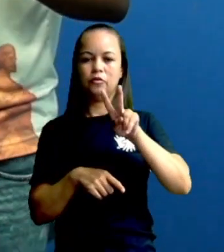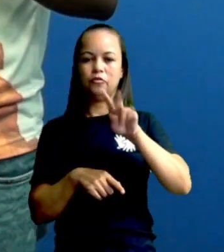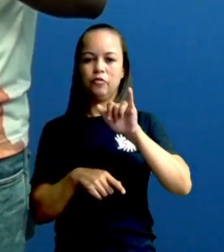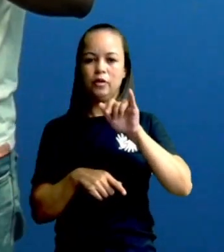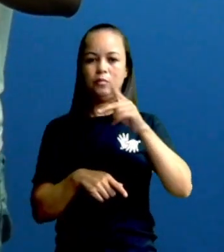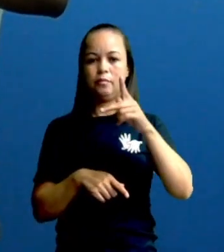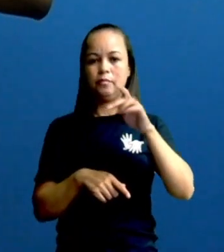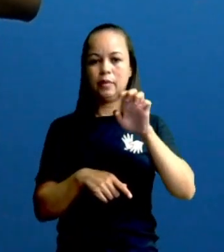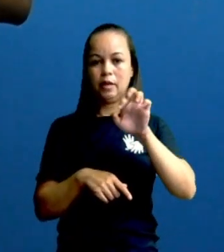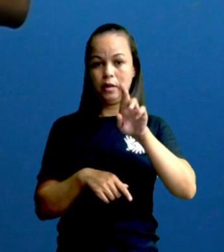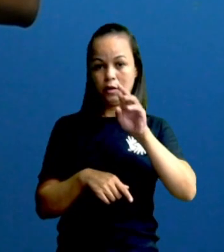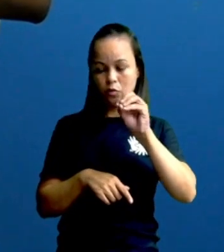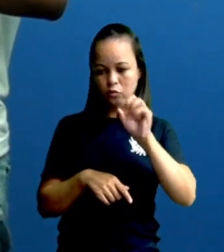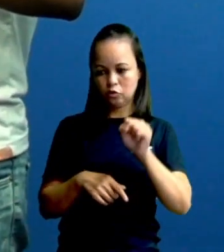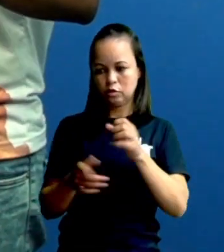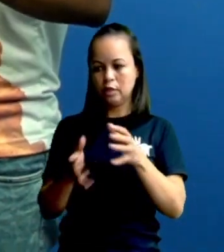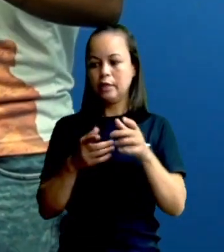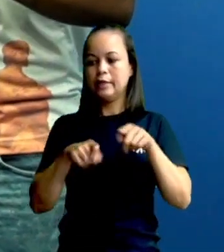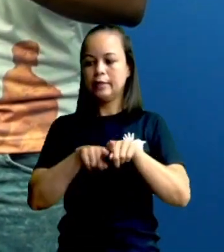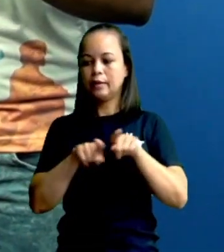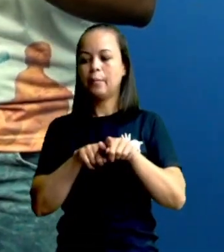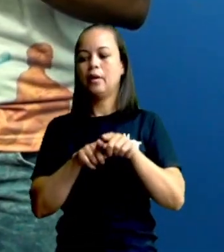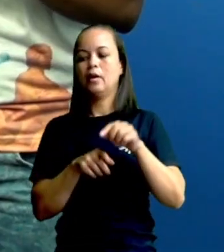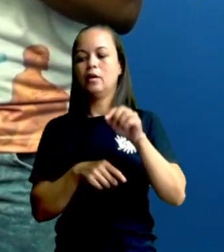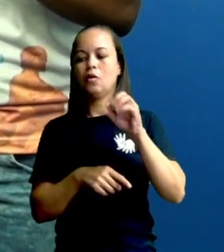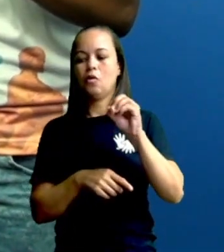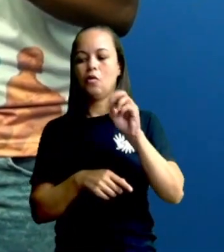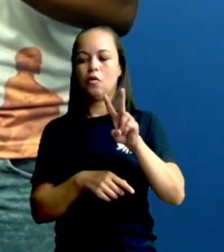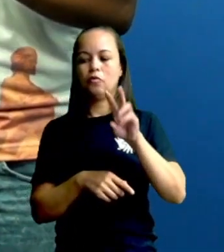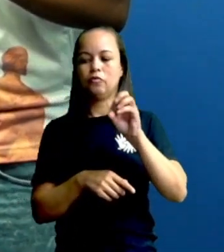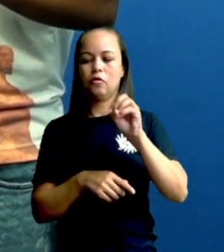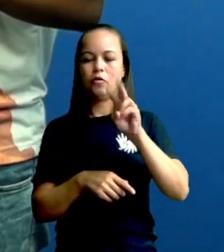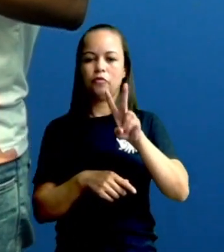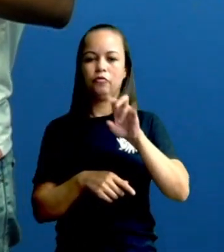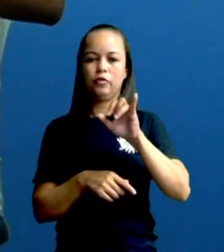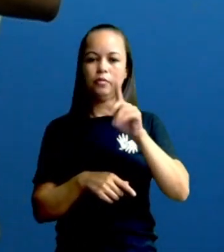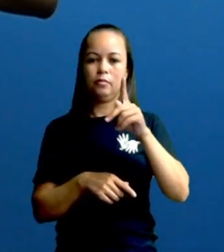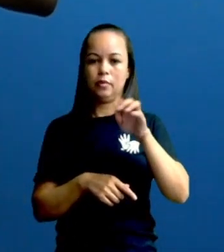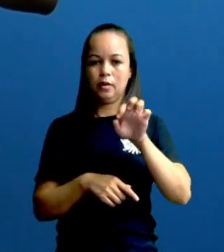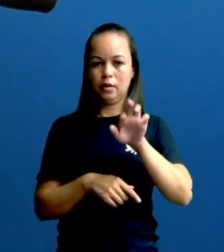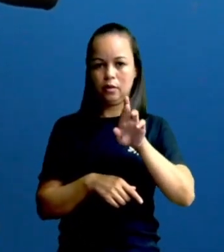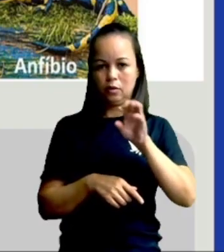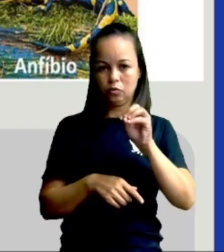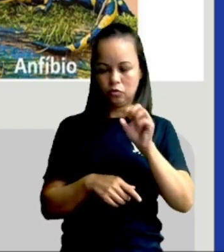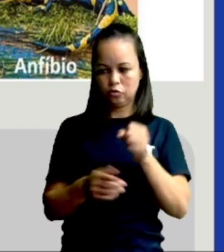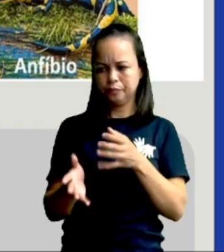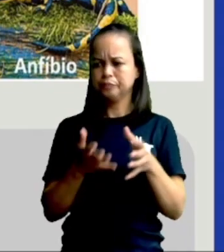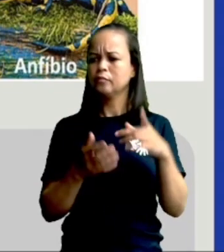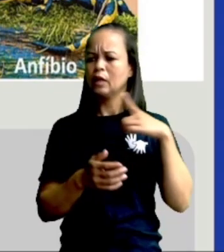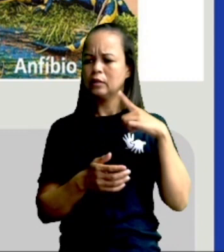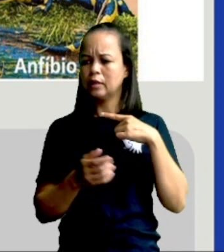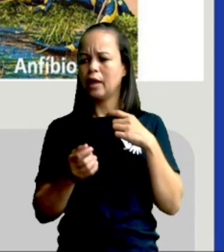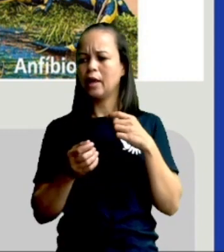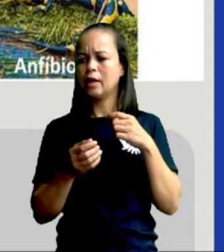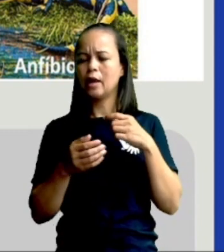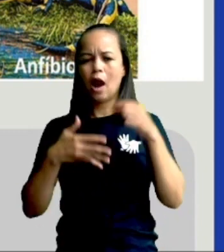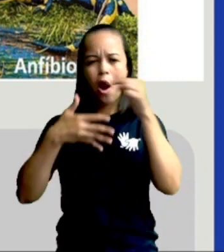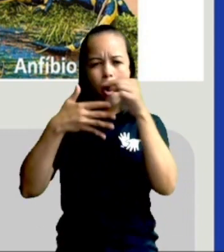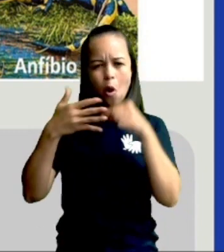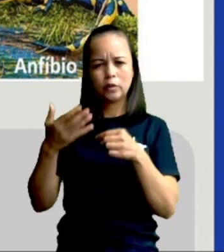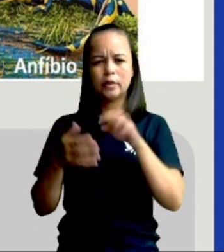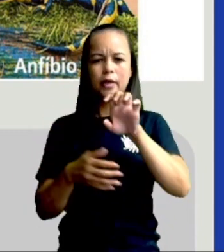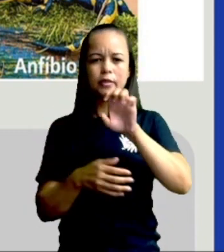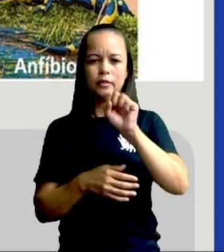os exemplos de répteis, nós temos os quelônios, a ordem dos quelônios, né? Esse grupo de quelônios que